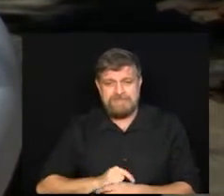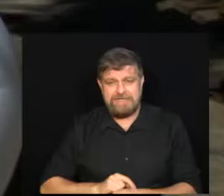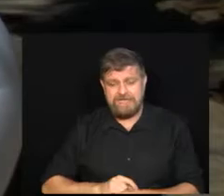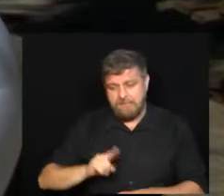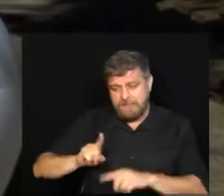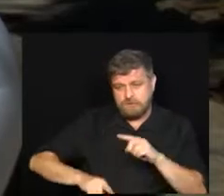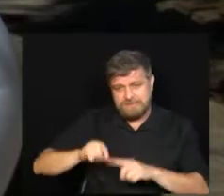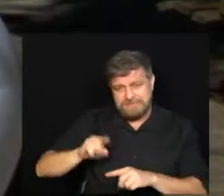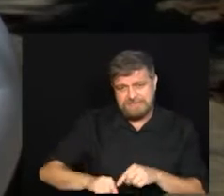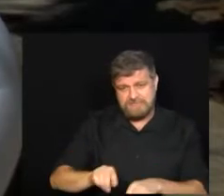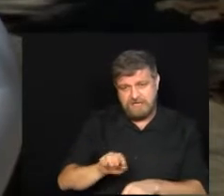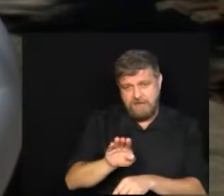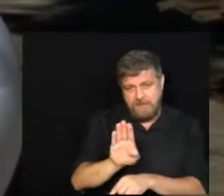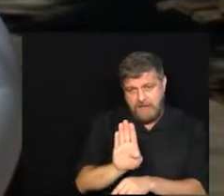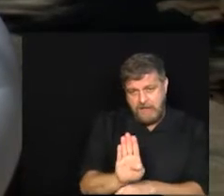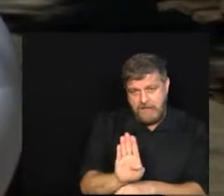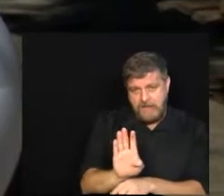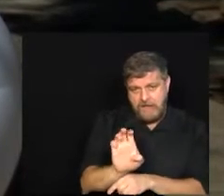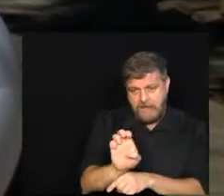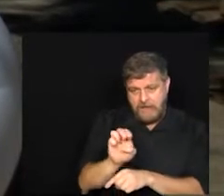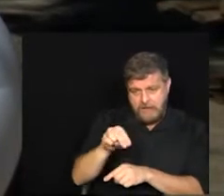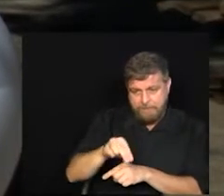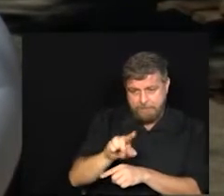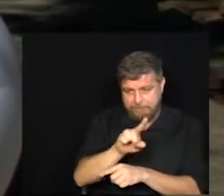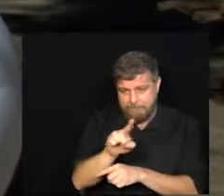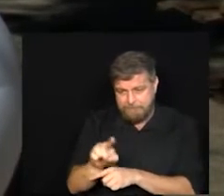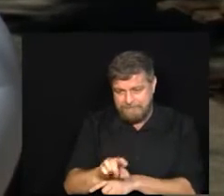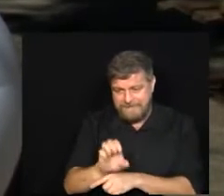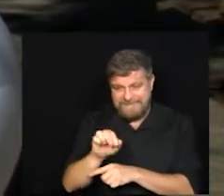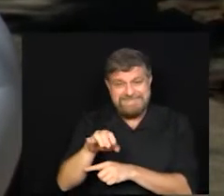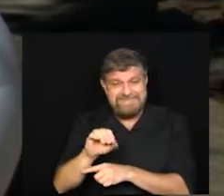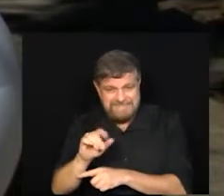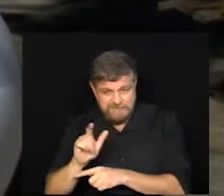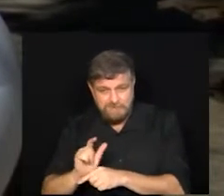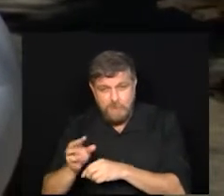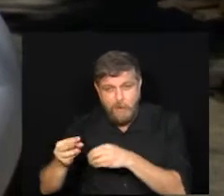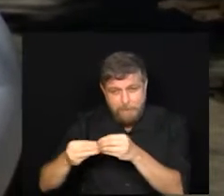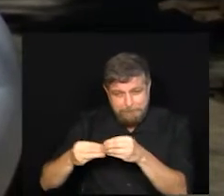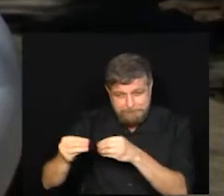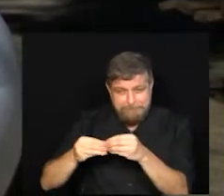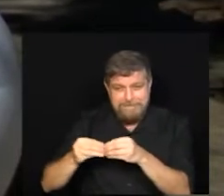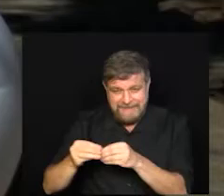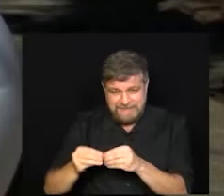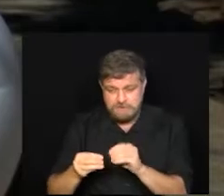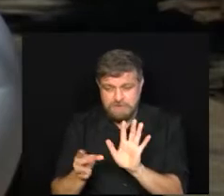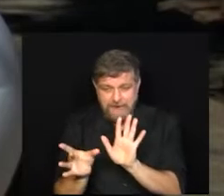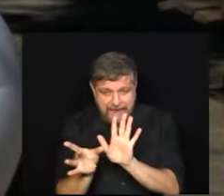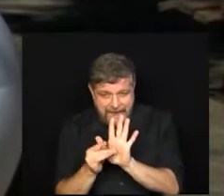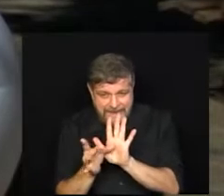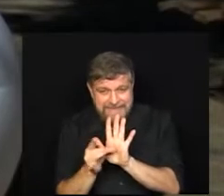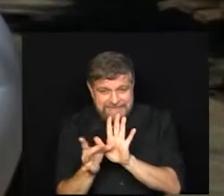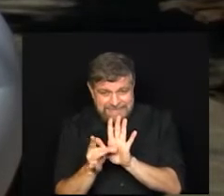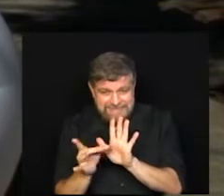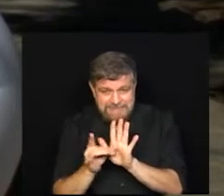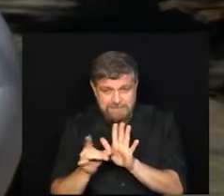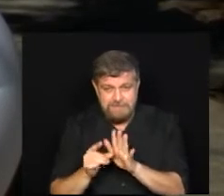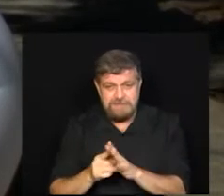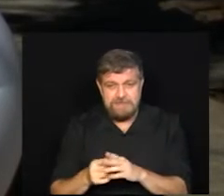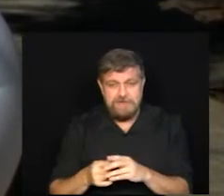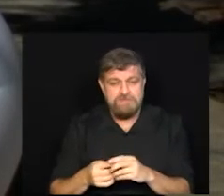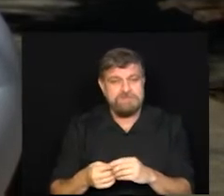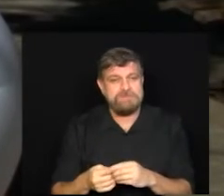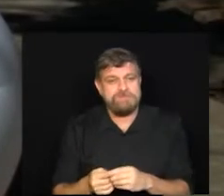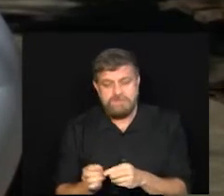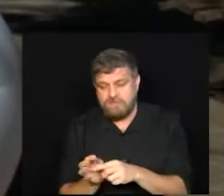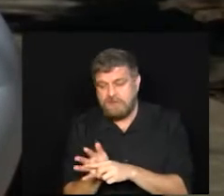uma substância que a gente encontra comumente na indústria produtora de plástico, de adesivos, de alguns derivativos do petróleo. A gente sabe